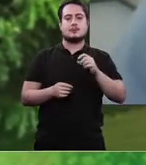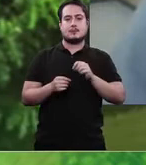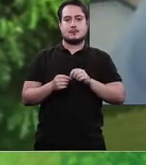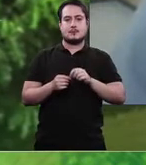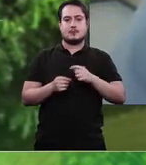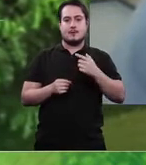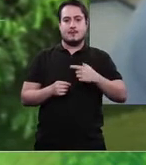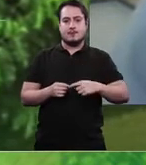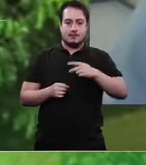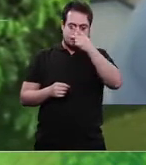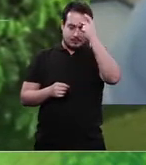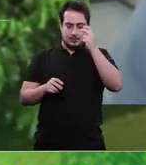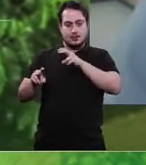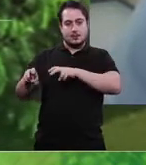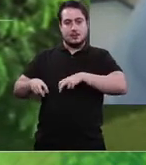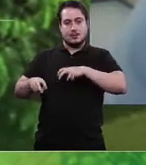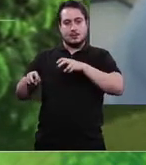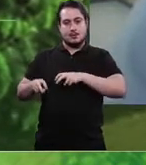pelo agricultor,